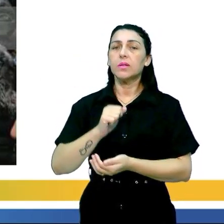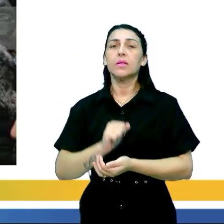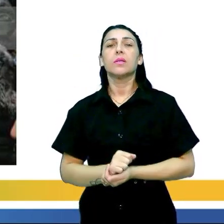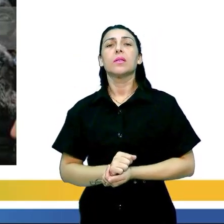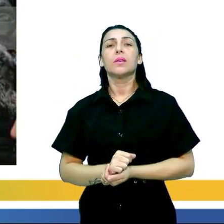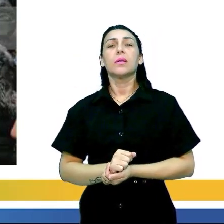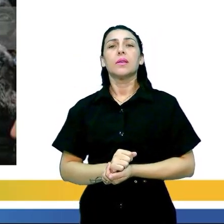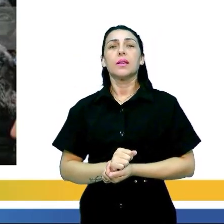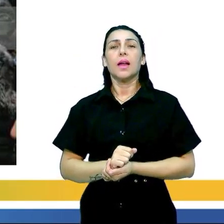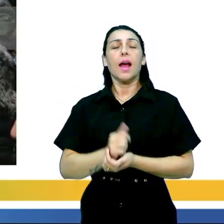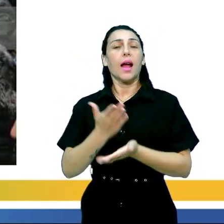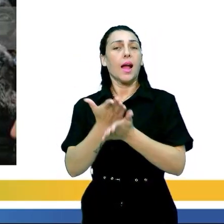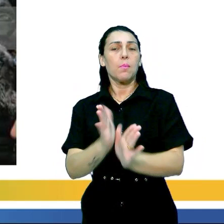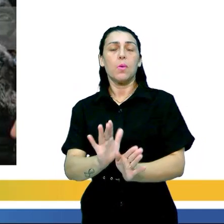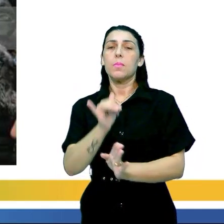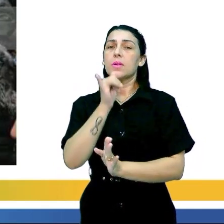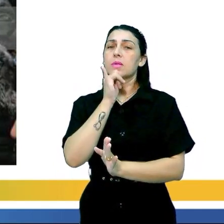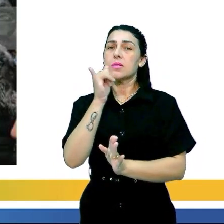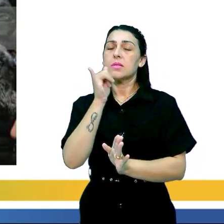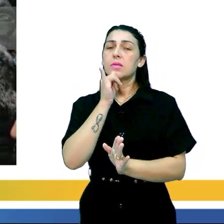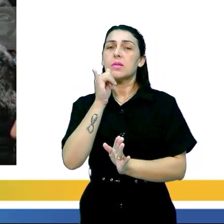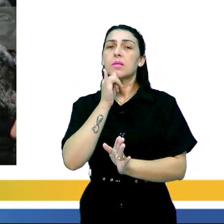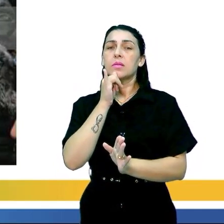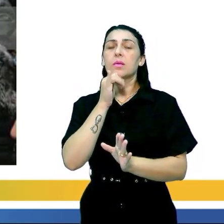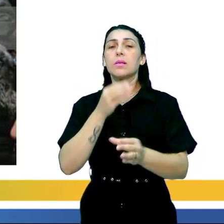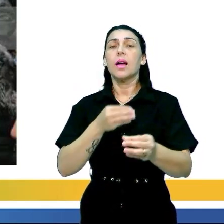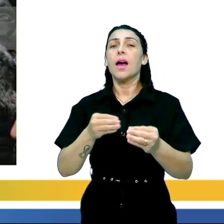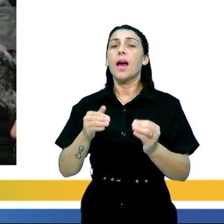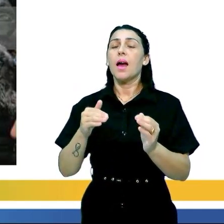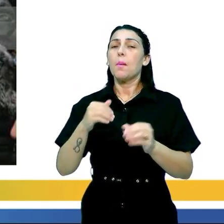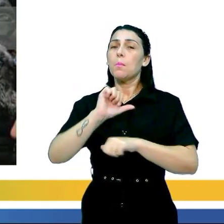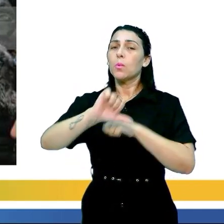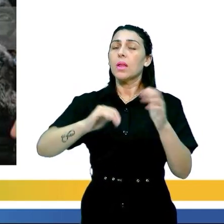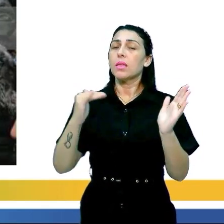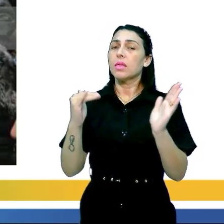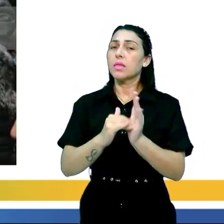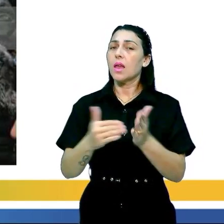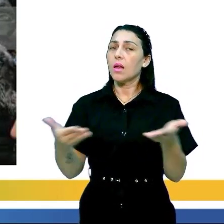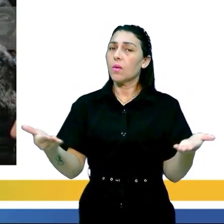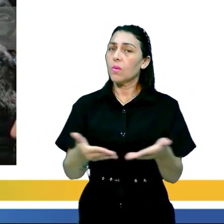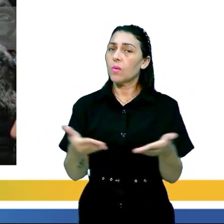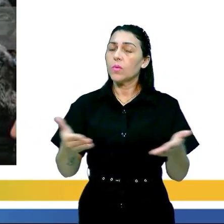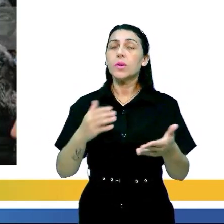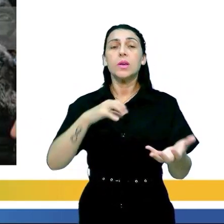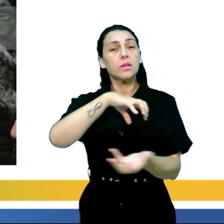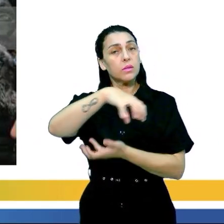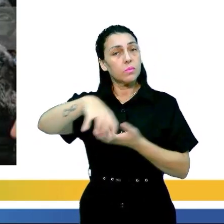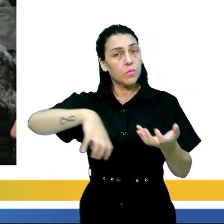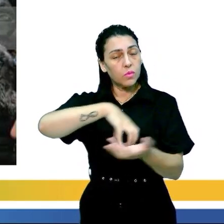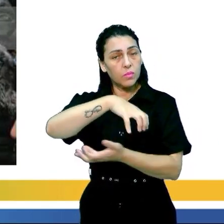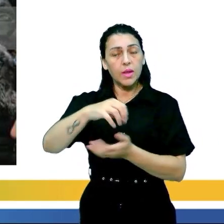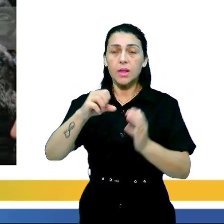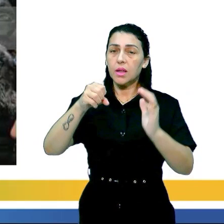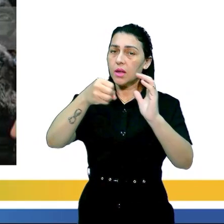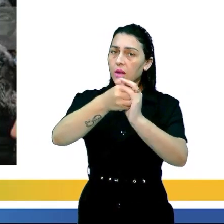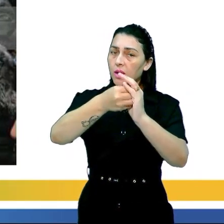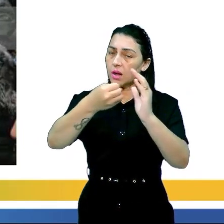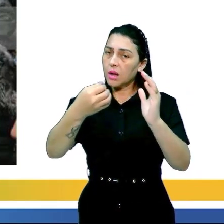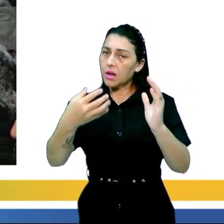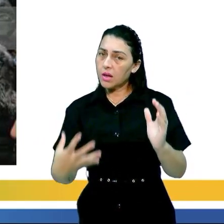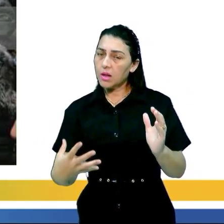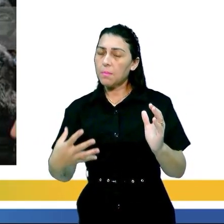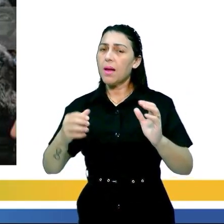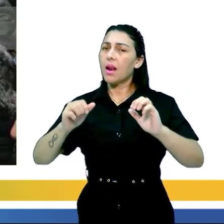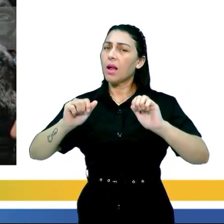acabou, por exemplo, se desdobrando até os dias atuais. Esse movimento se caracteriza aí